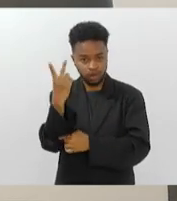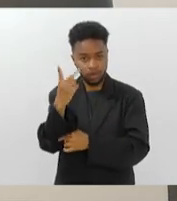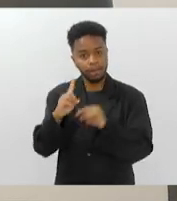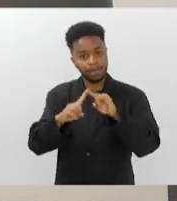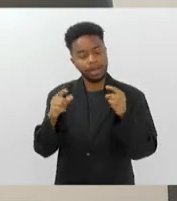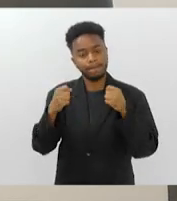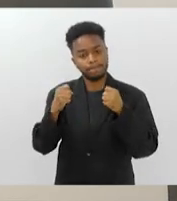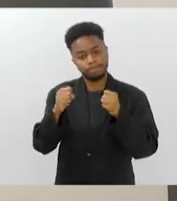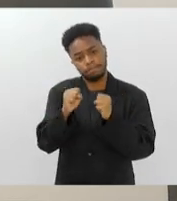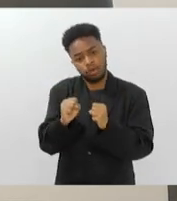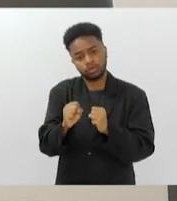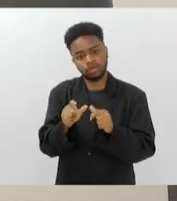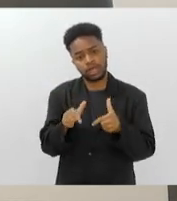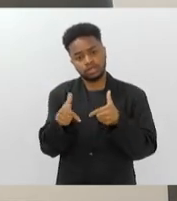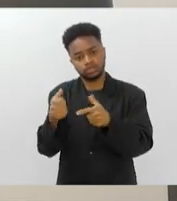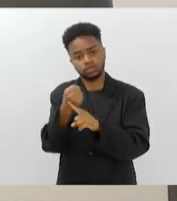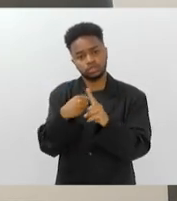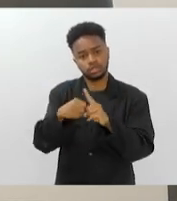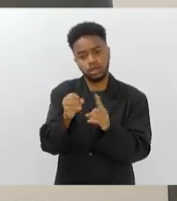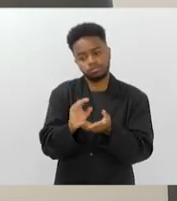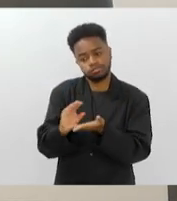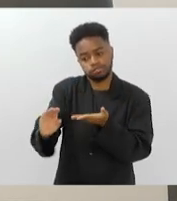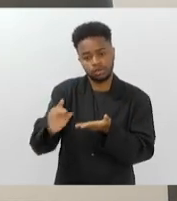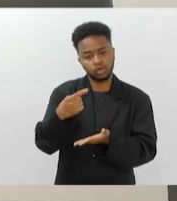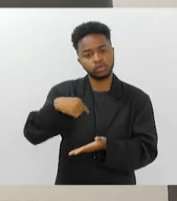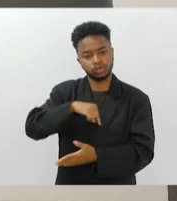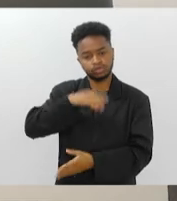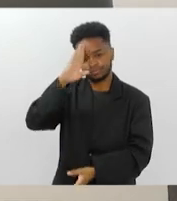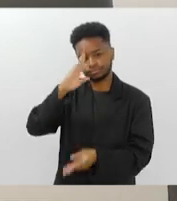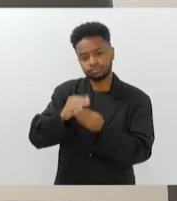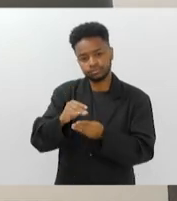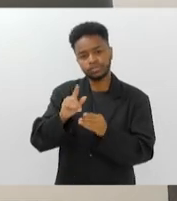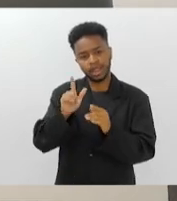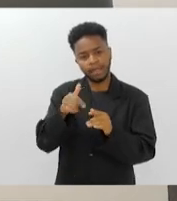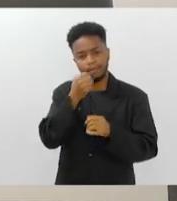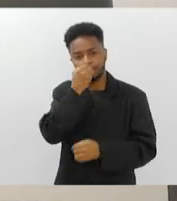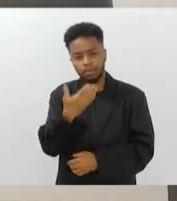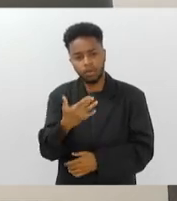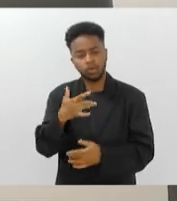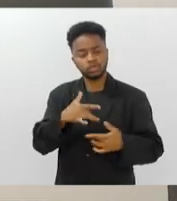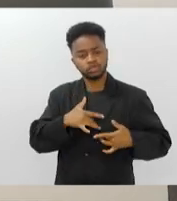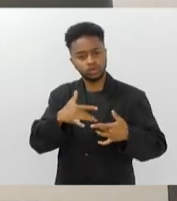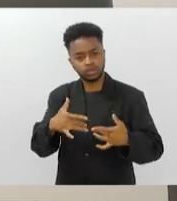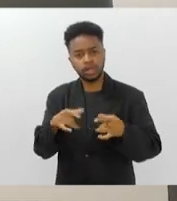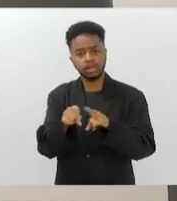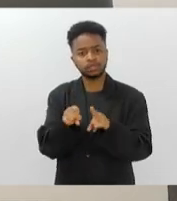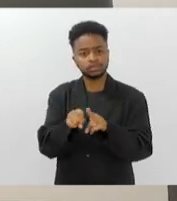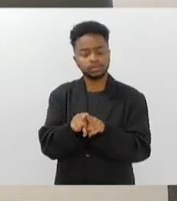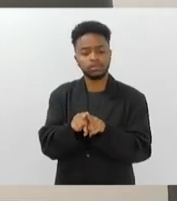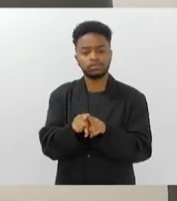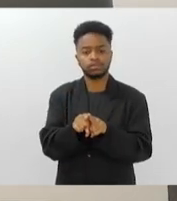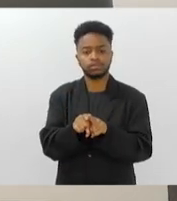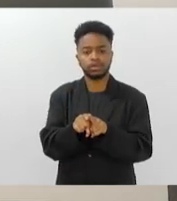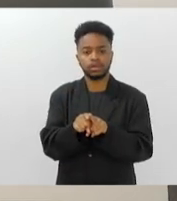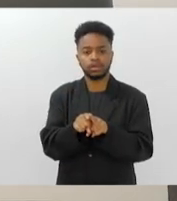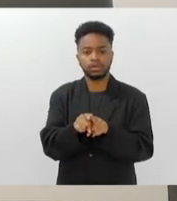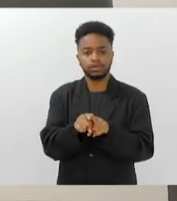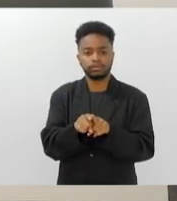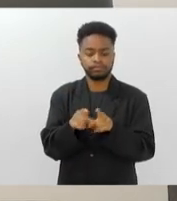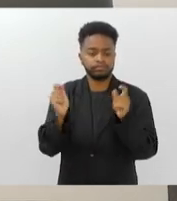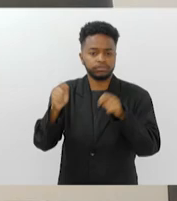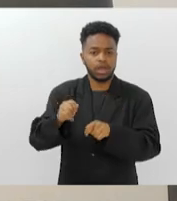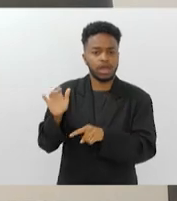social que a gente reconhece como uma ação eficaz eficiente solidária e que e que tem muito para